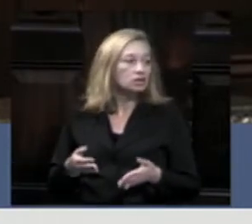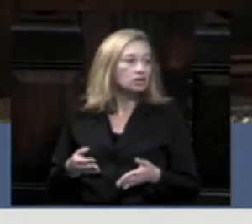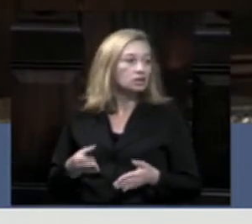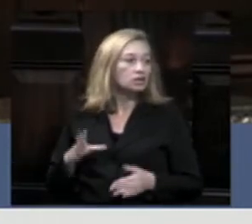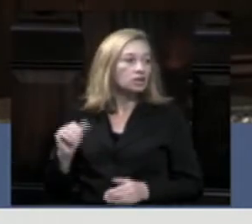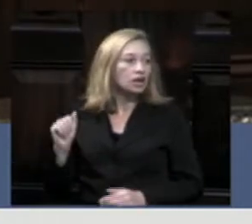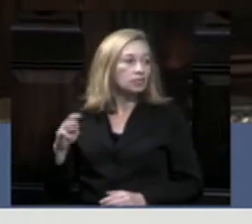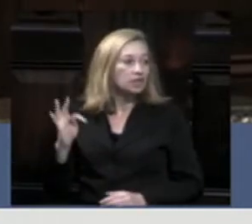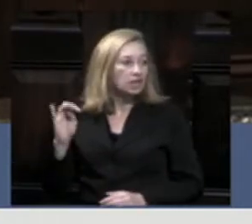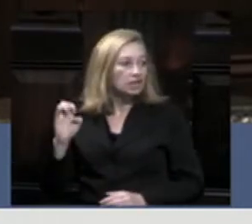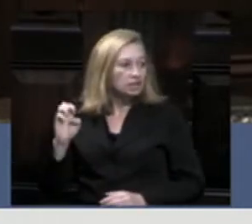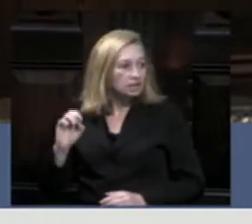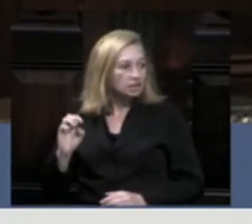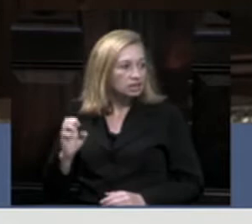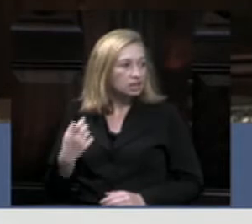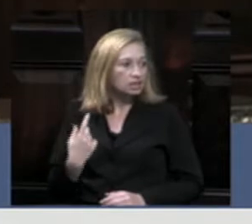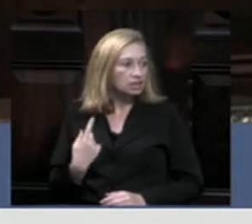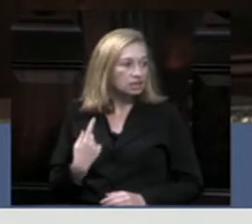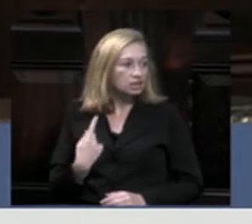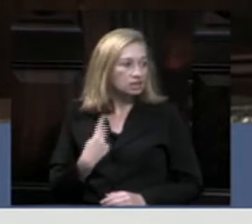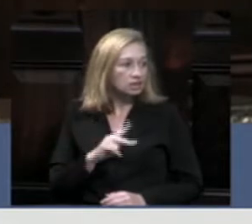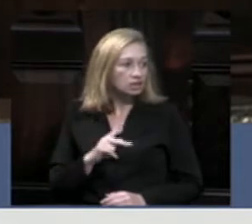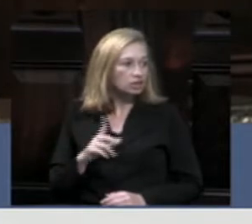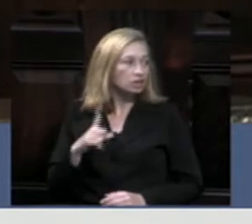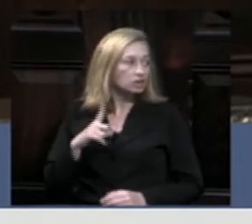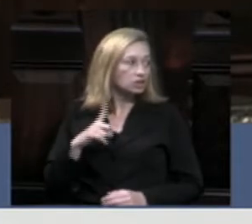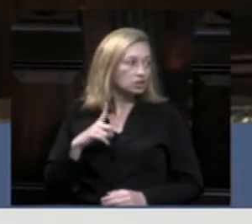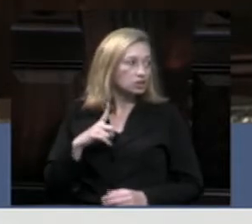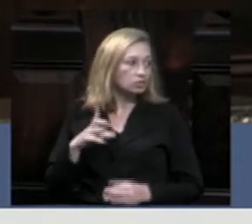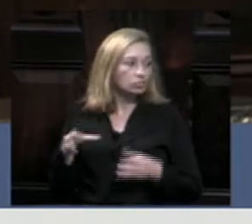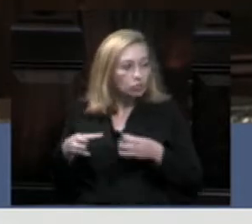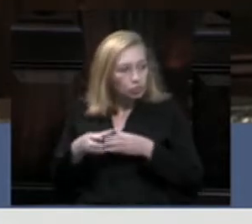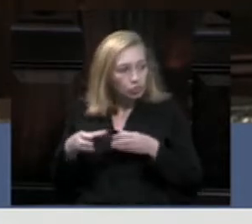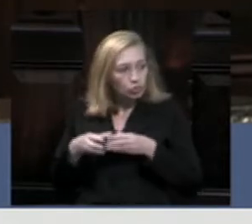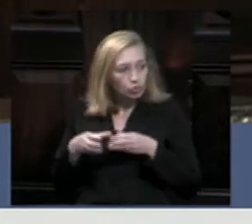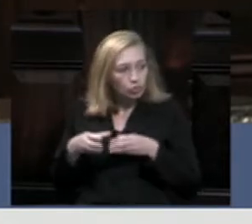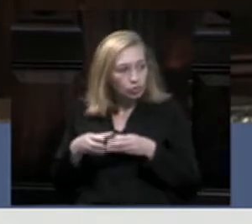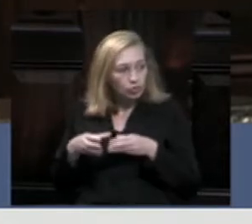Excelência, estava uma comissão do INEA